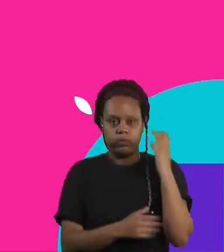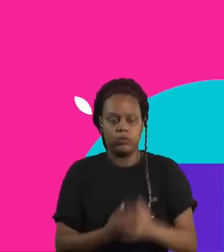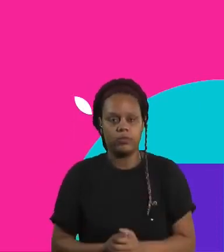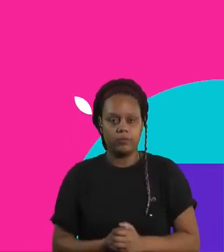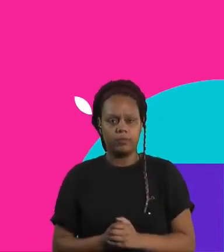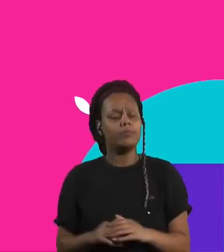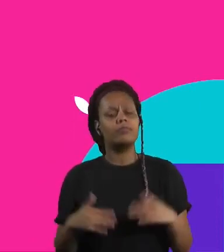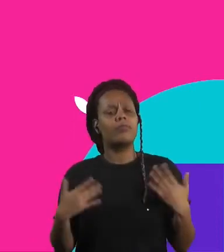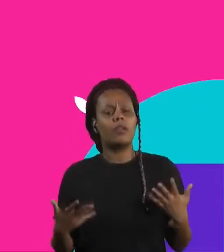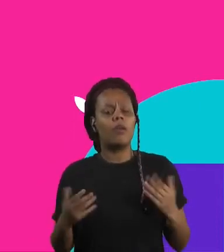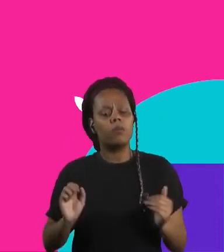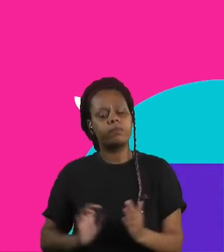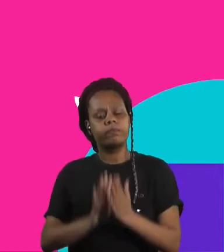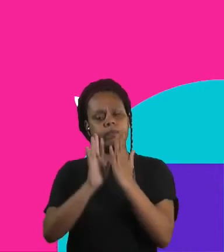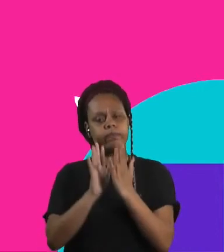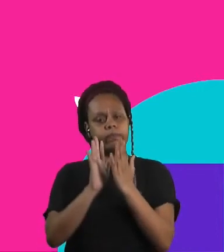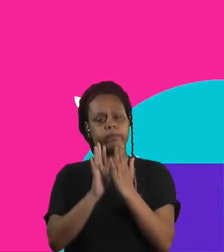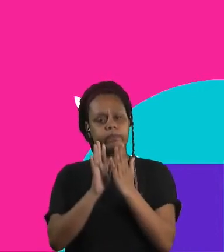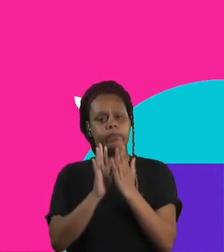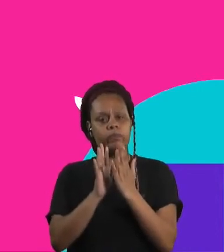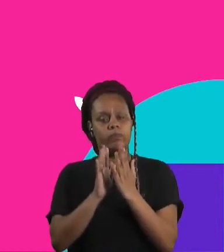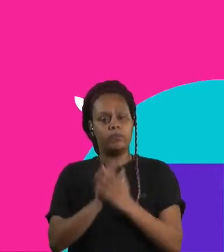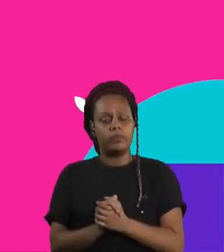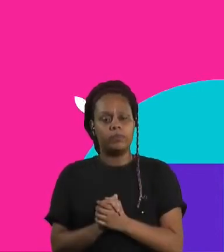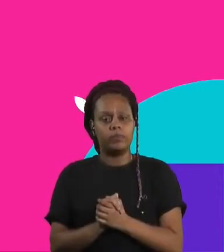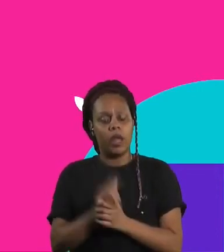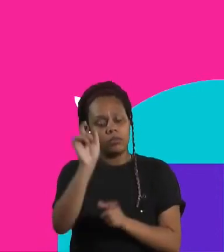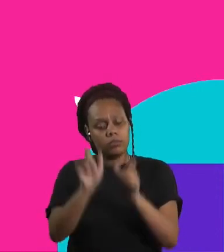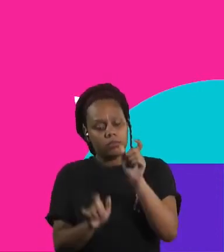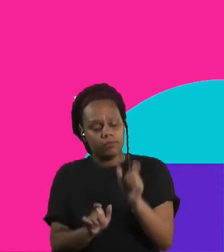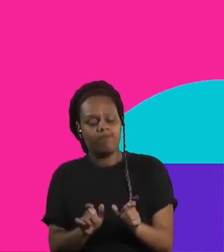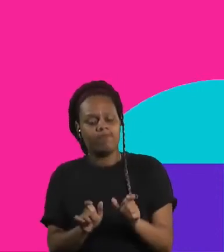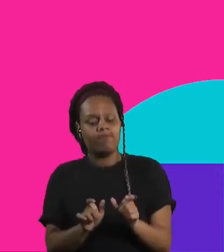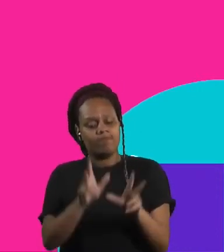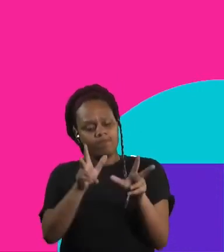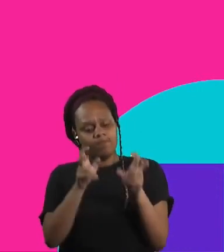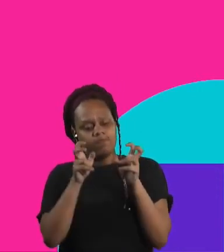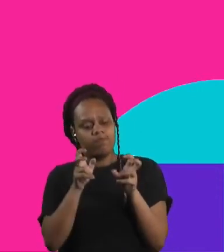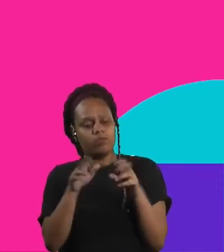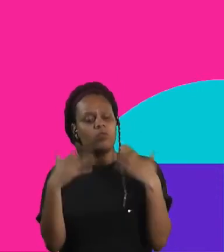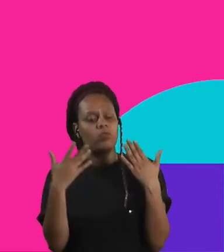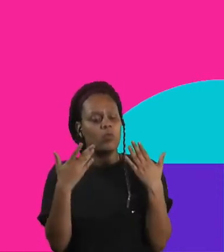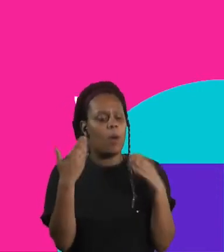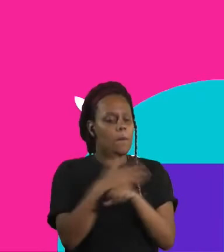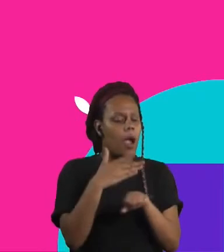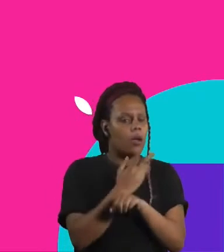Que impacto, e acho que essa é a palavra, de certa forma, a pessoa percebe quando ela participa do nosso